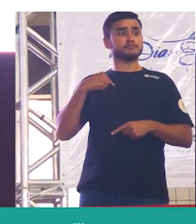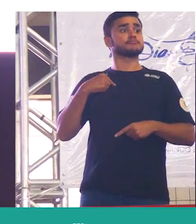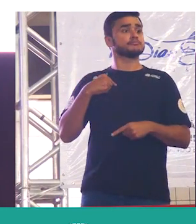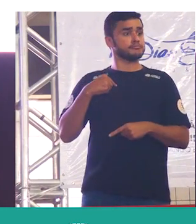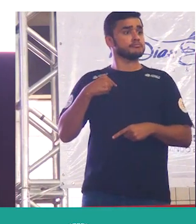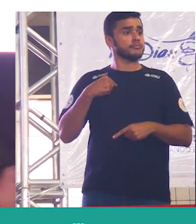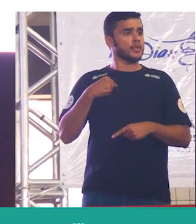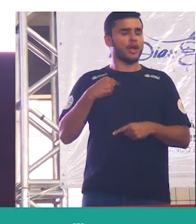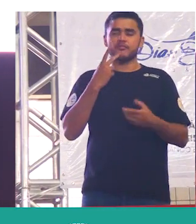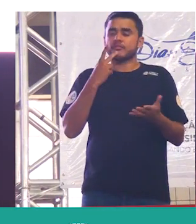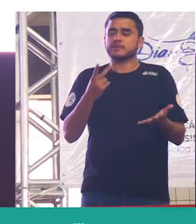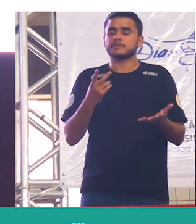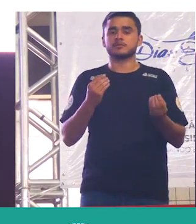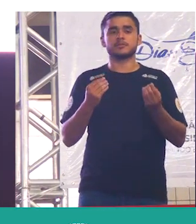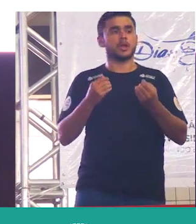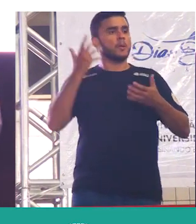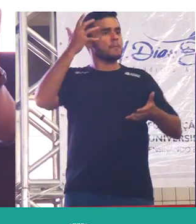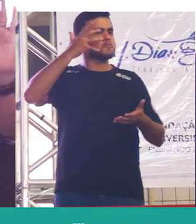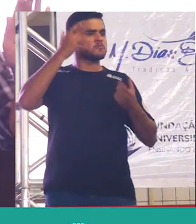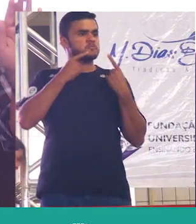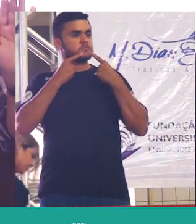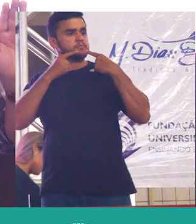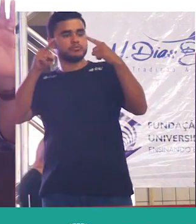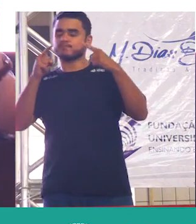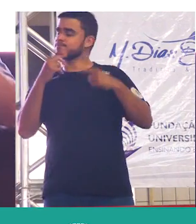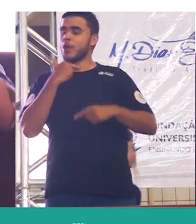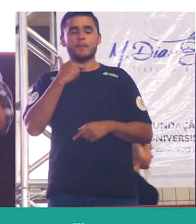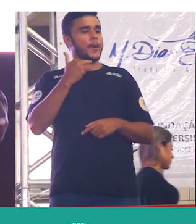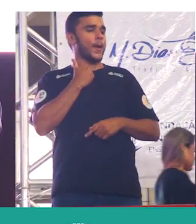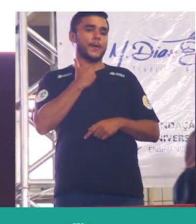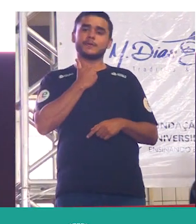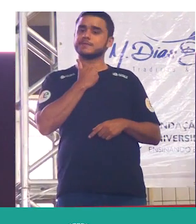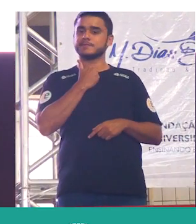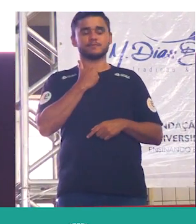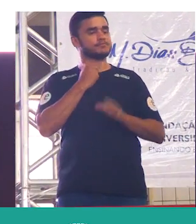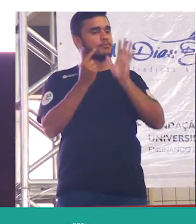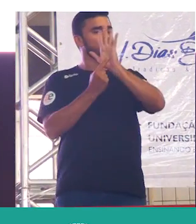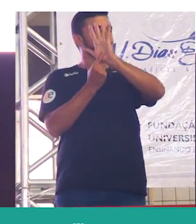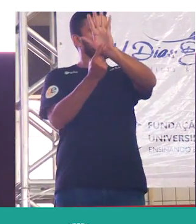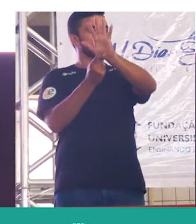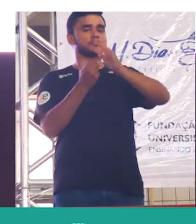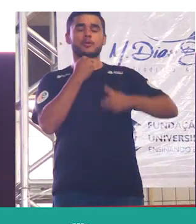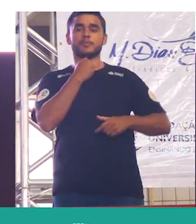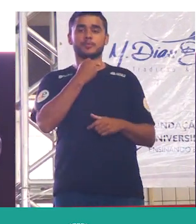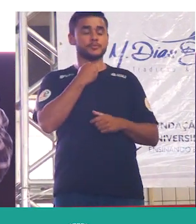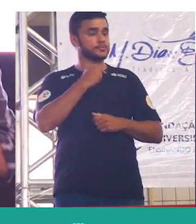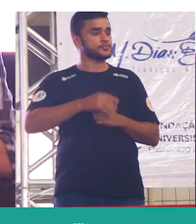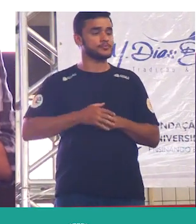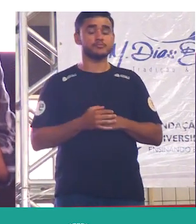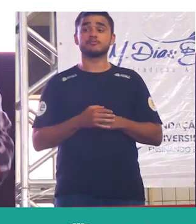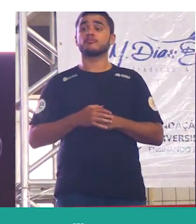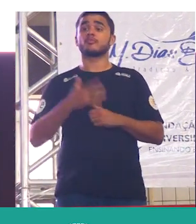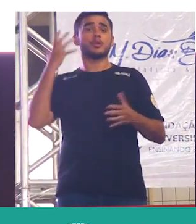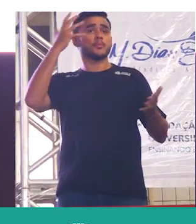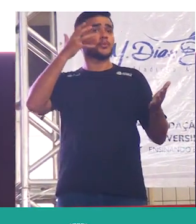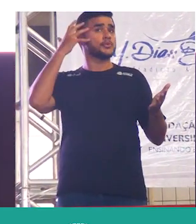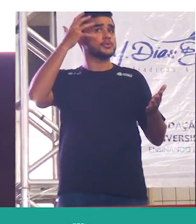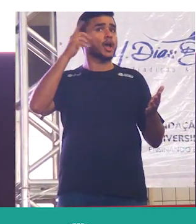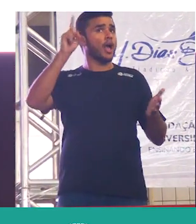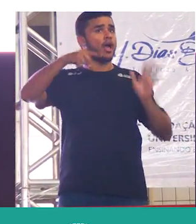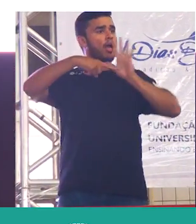Então, músicas de protesto não podiam ser exibidas. Músicas que